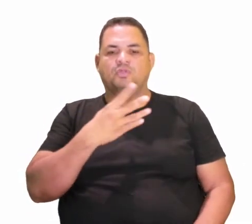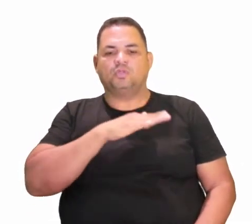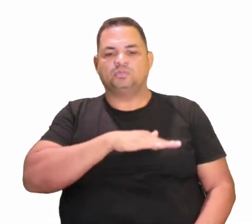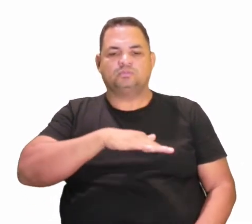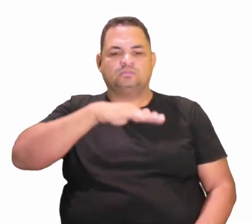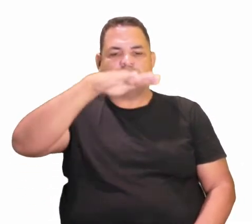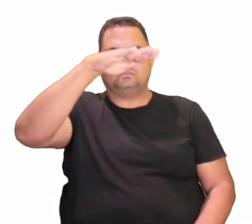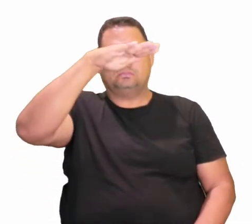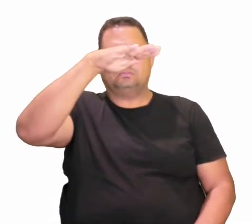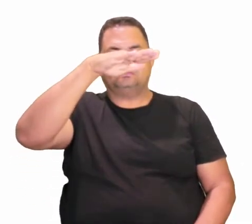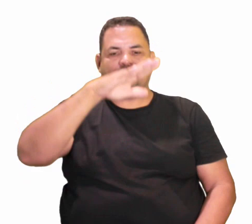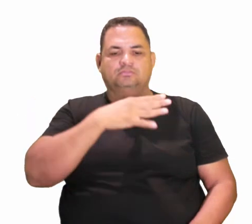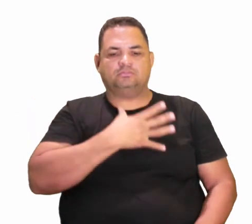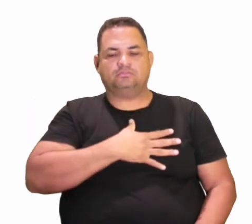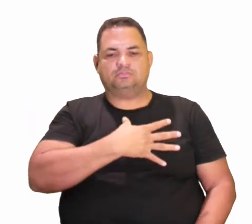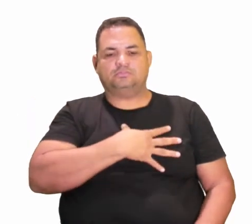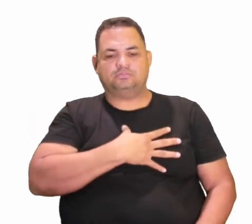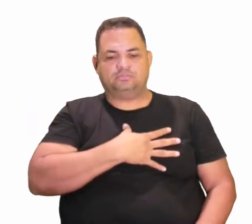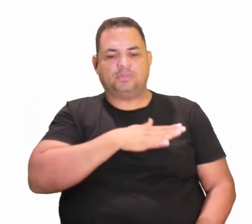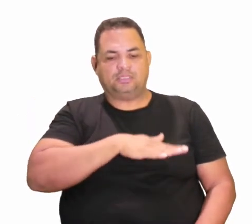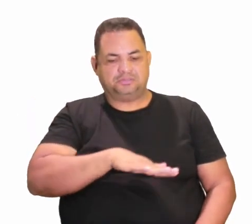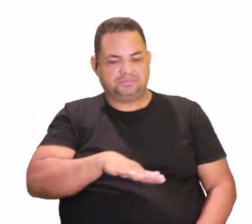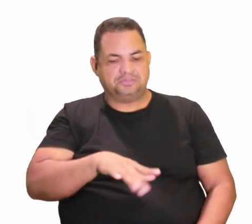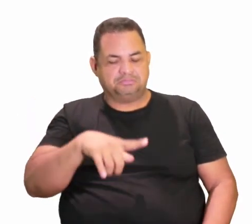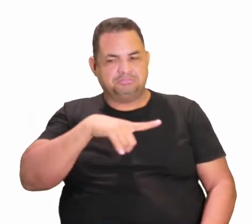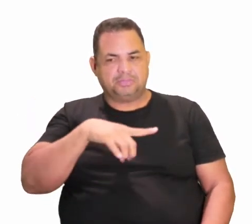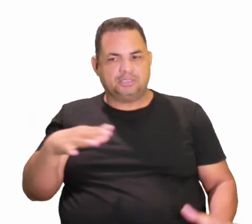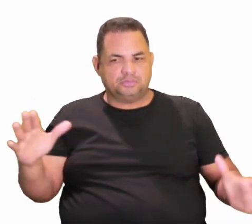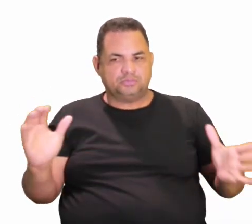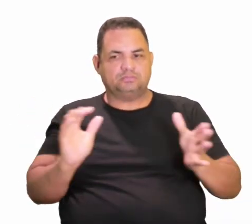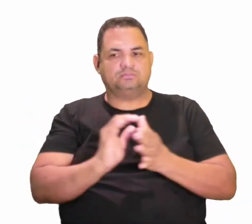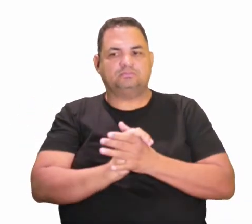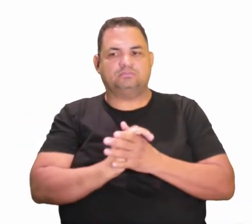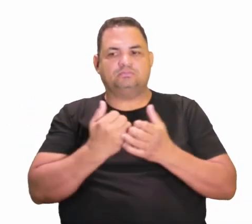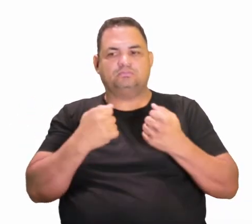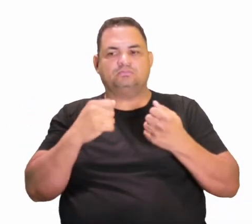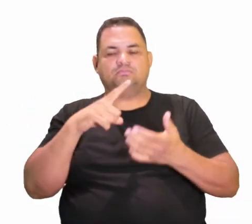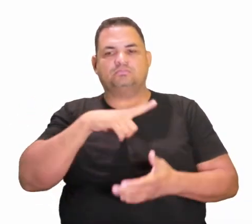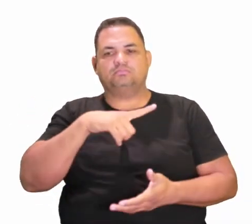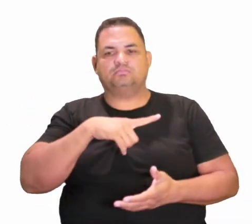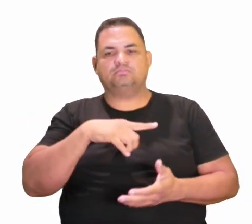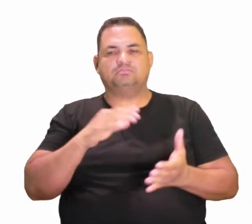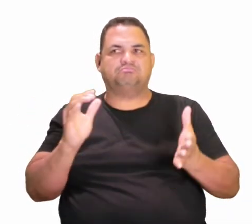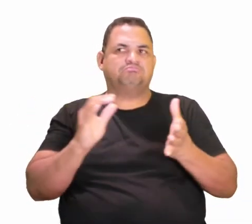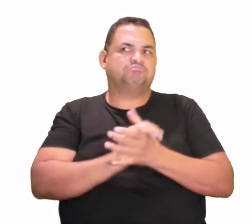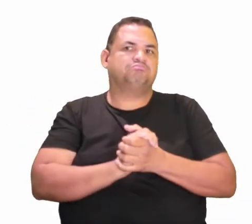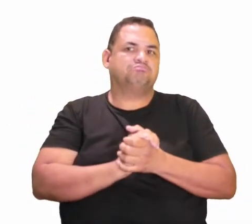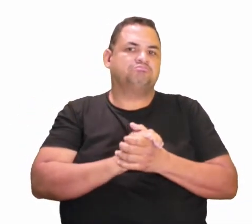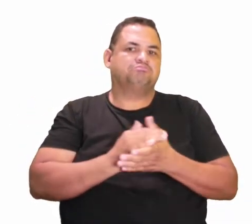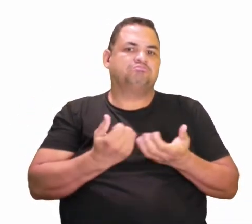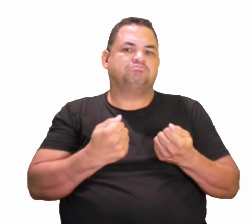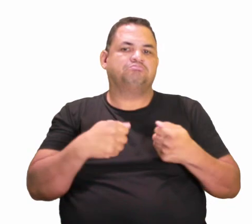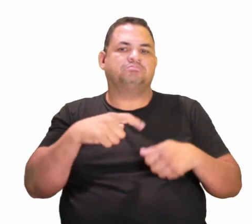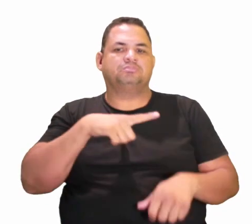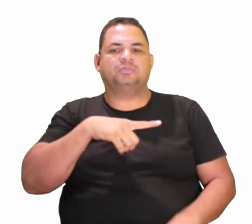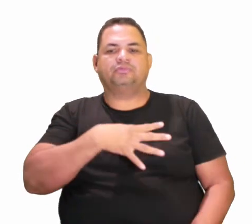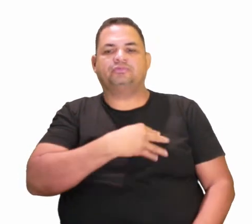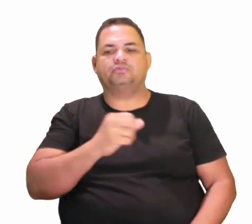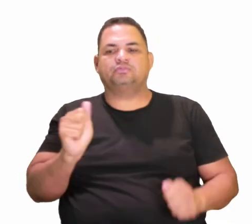adultos, as crianças que eles têm, eles podem ter crianças juntos, podem ter tido filhos